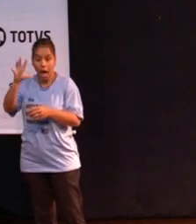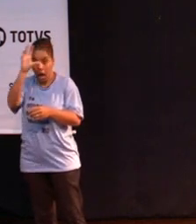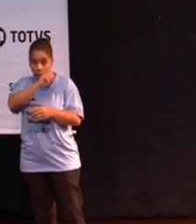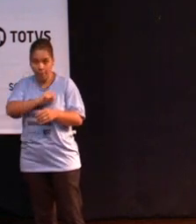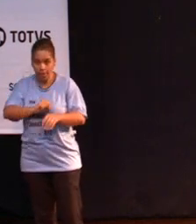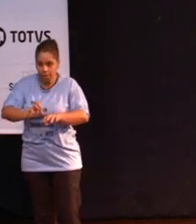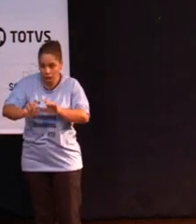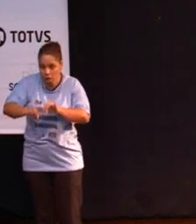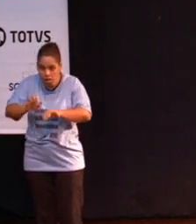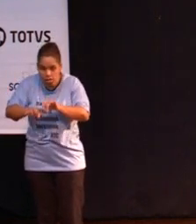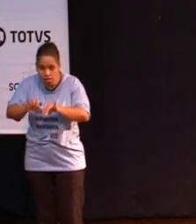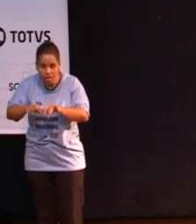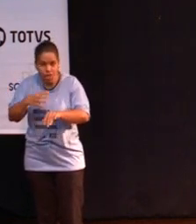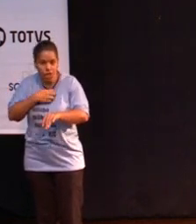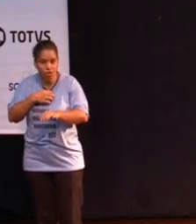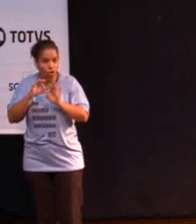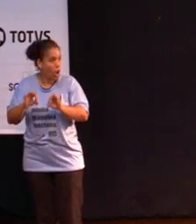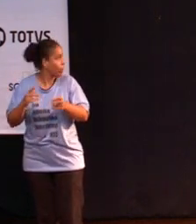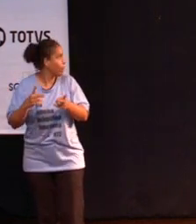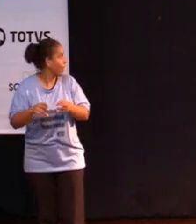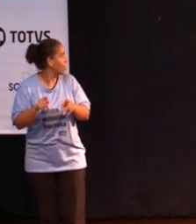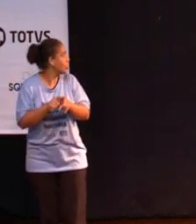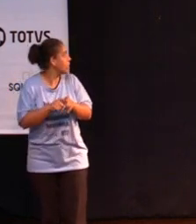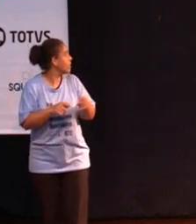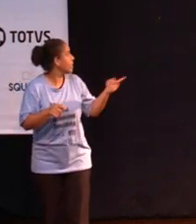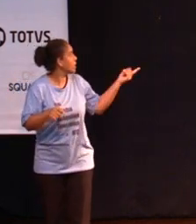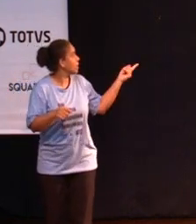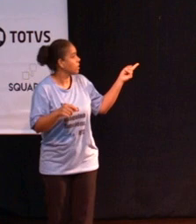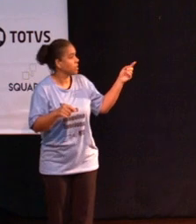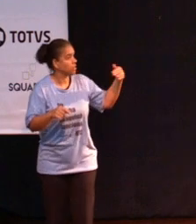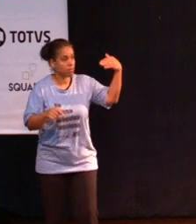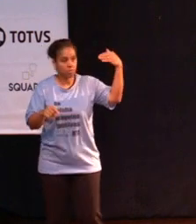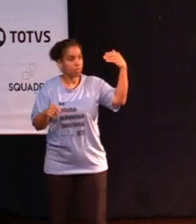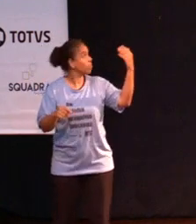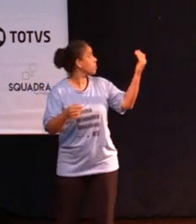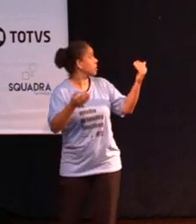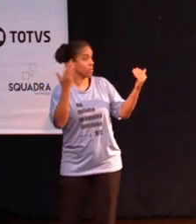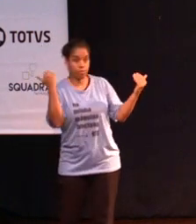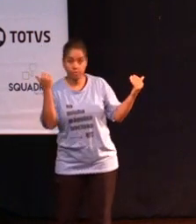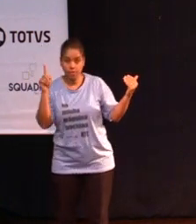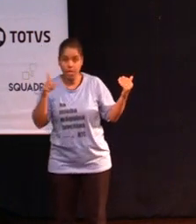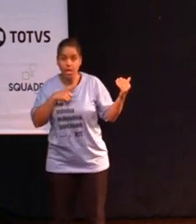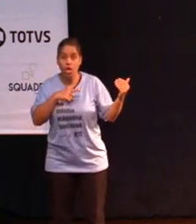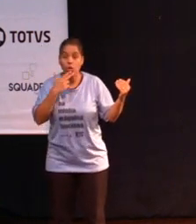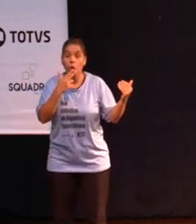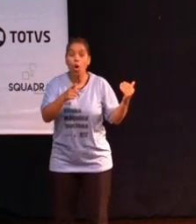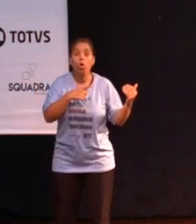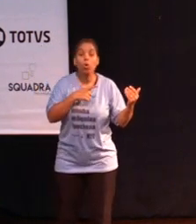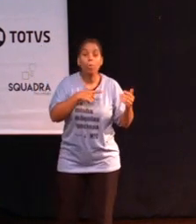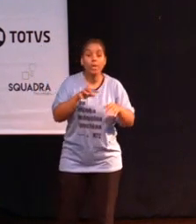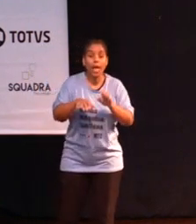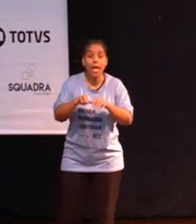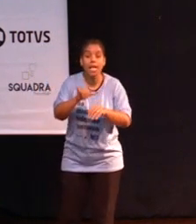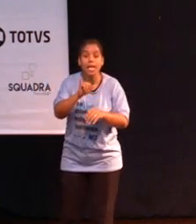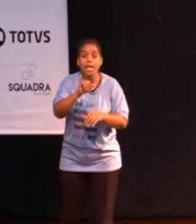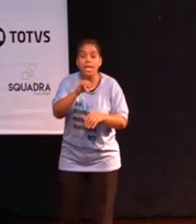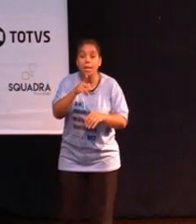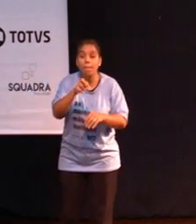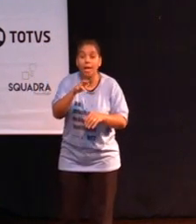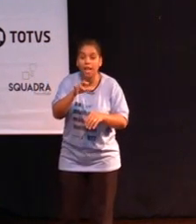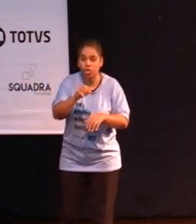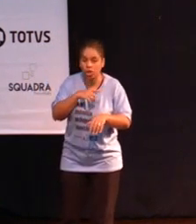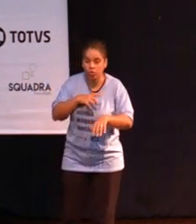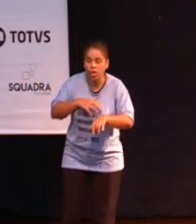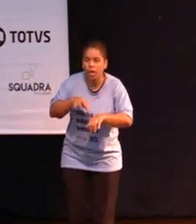se acomodar de forma imperativa que é o que está aqui no na esquerda de vocês de ficar em pé como é que é imperativo né o imperativo